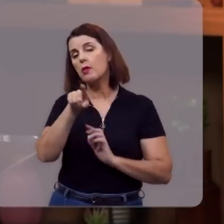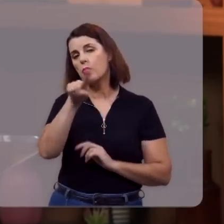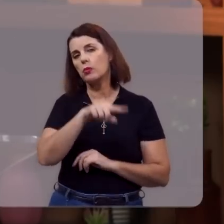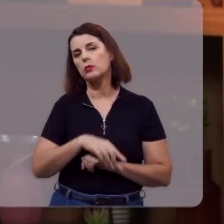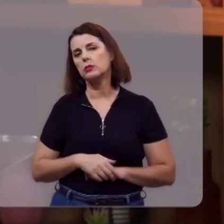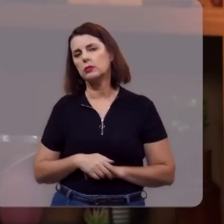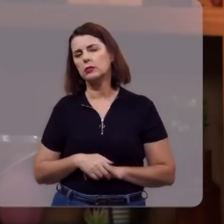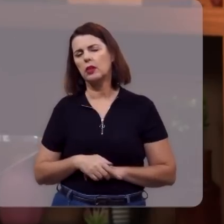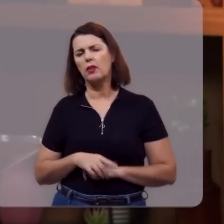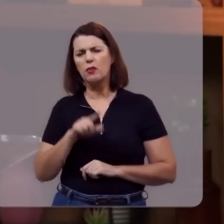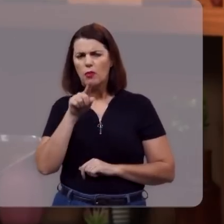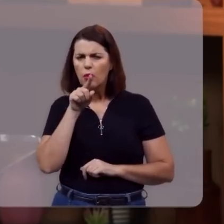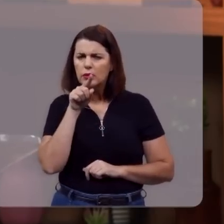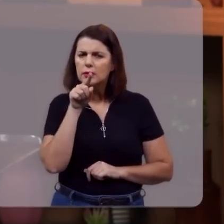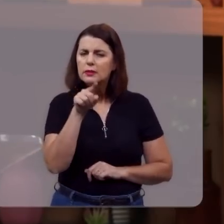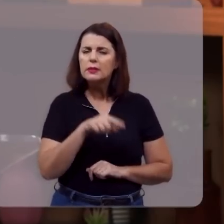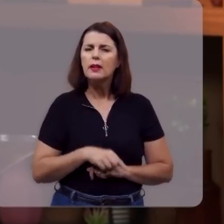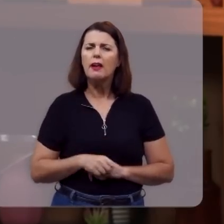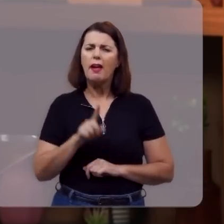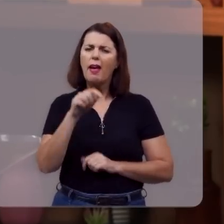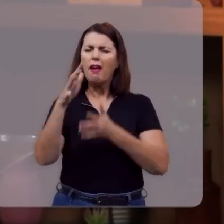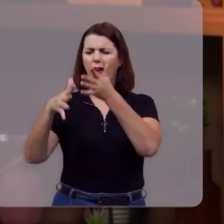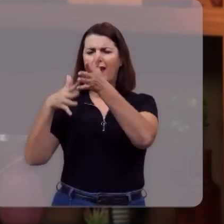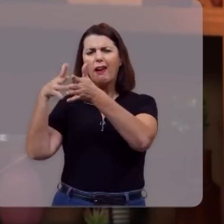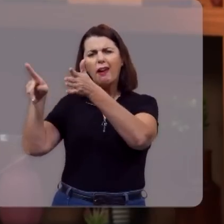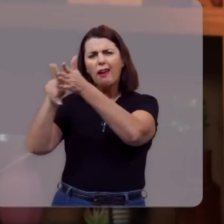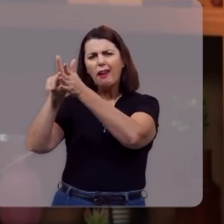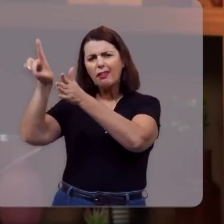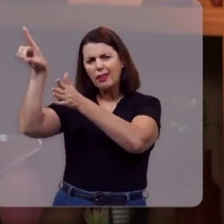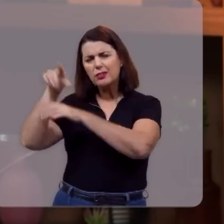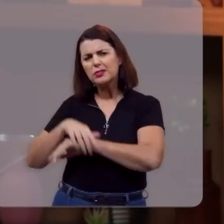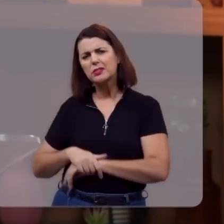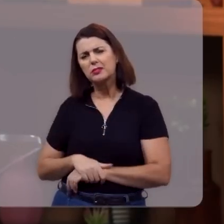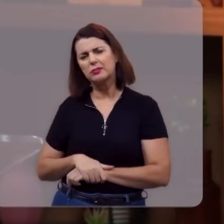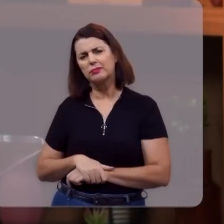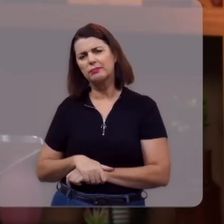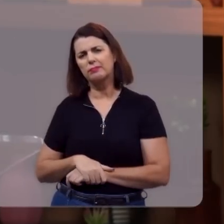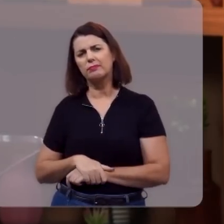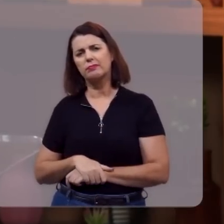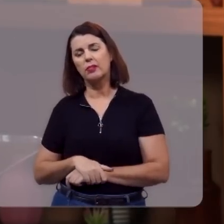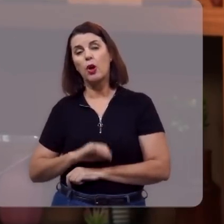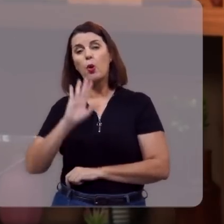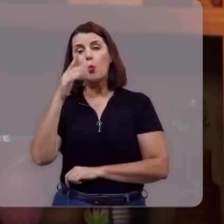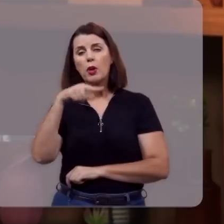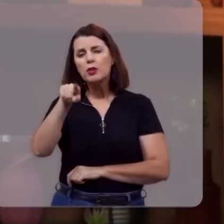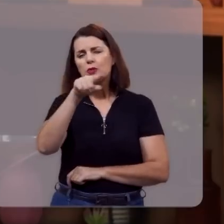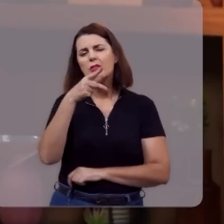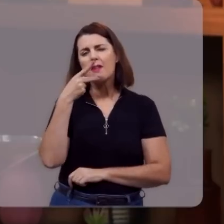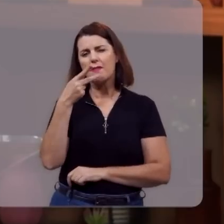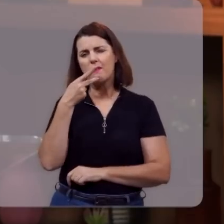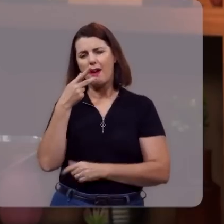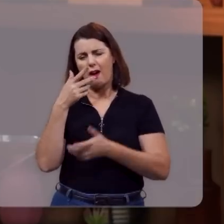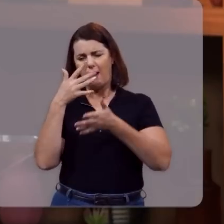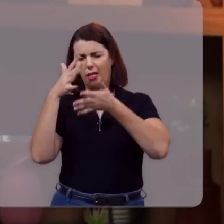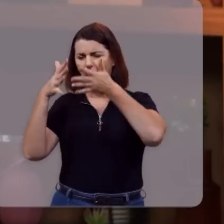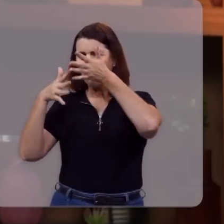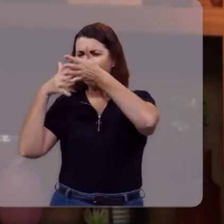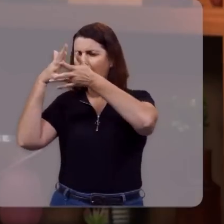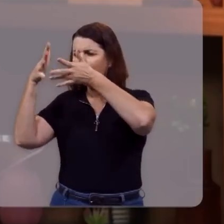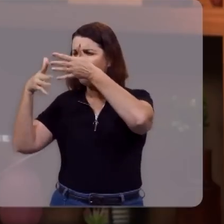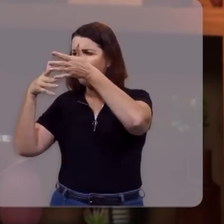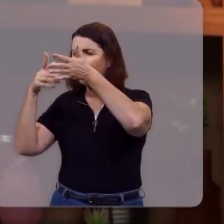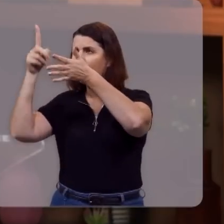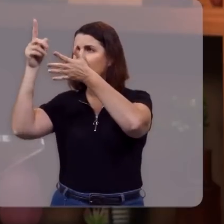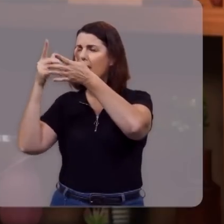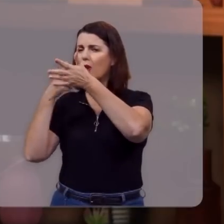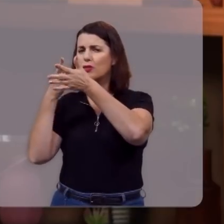esta: você é boca de Deus? Quando você fala, Deus está falando